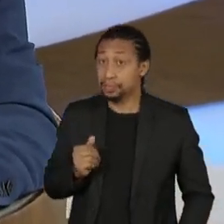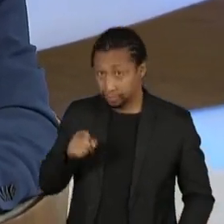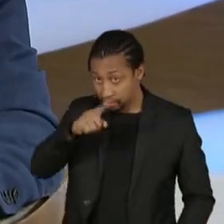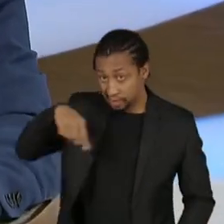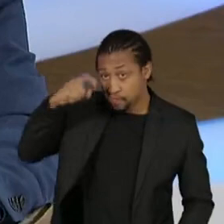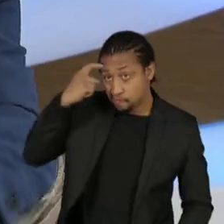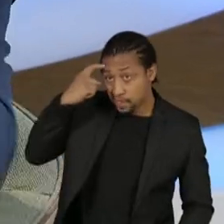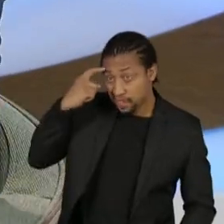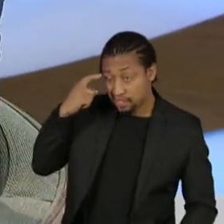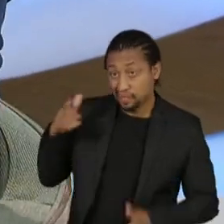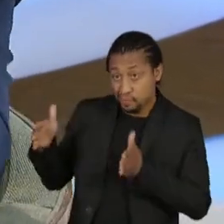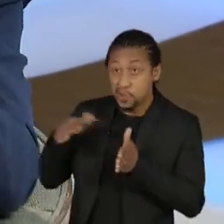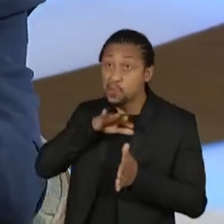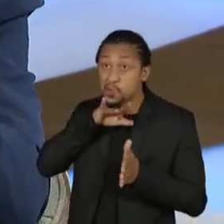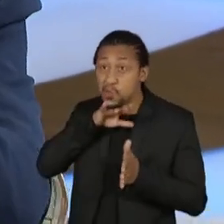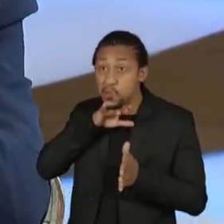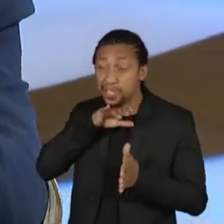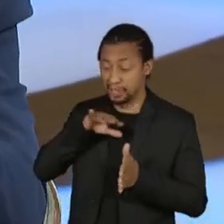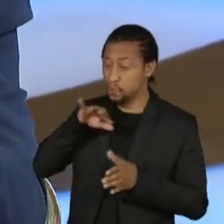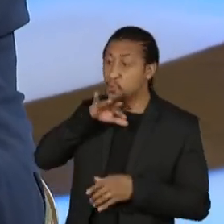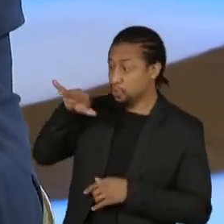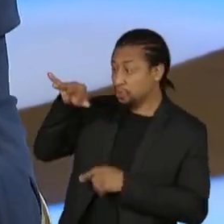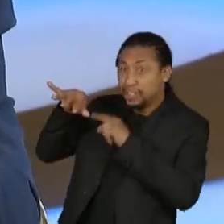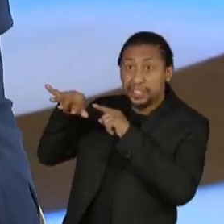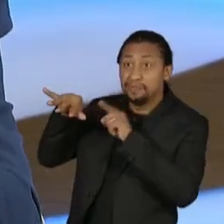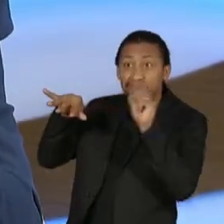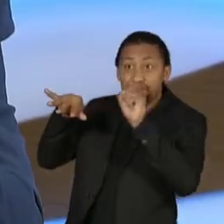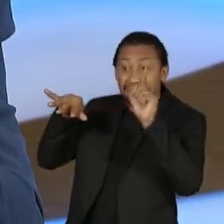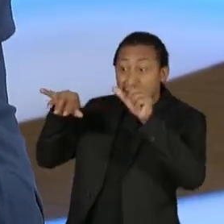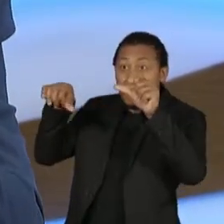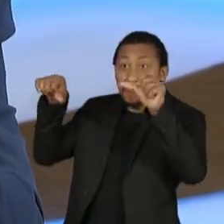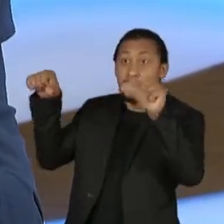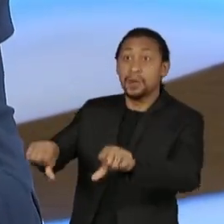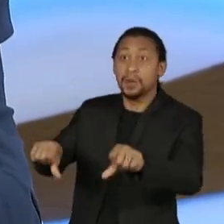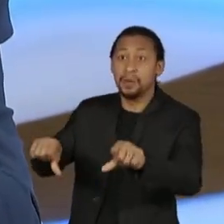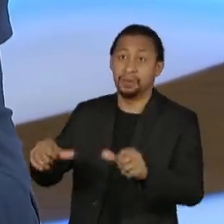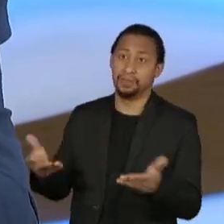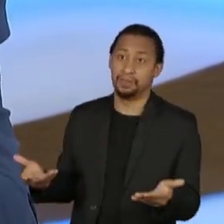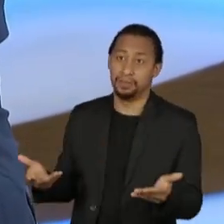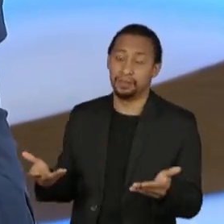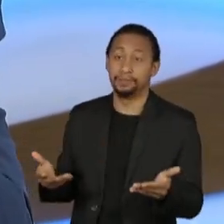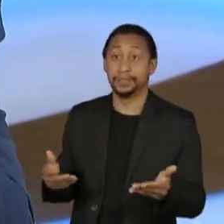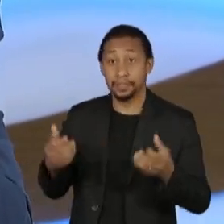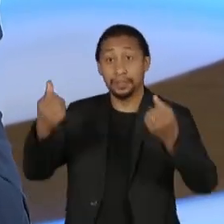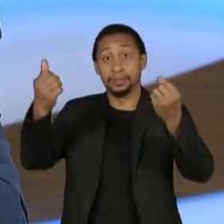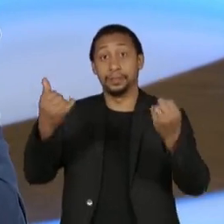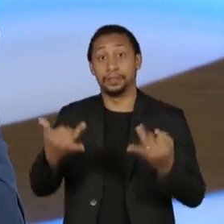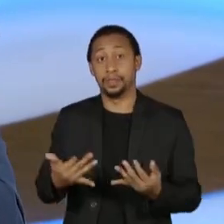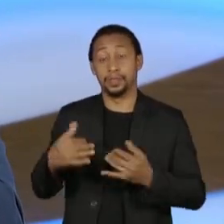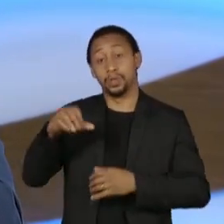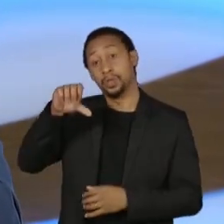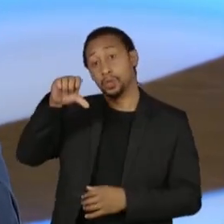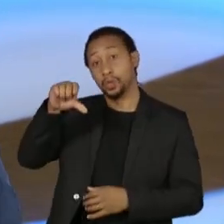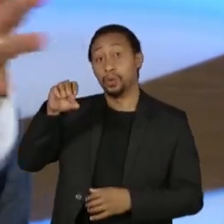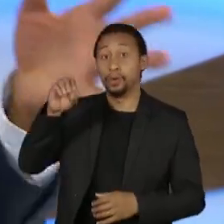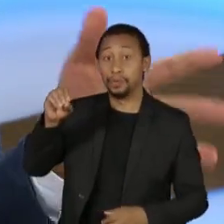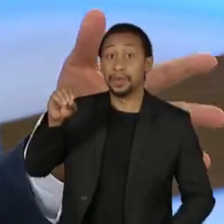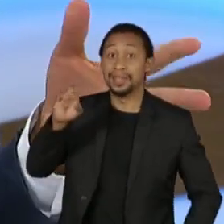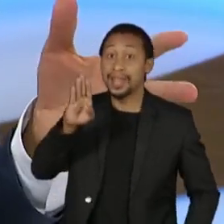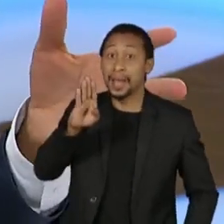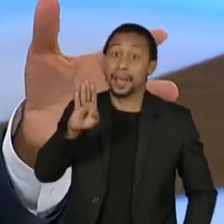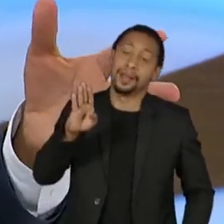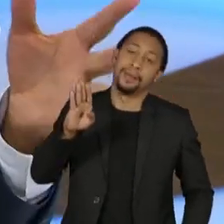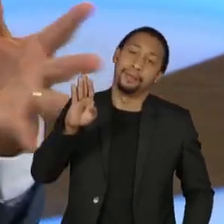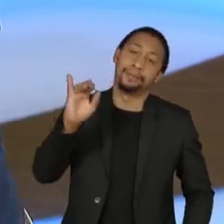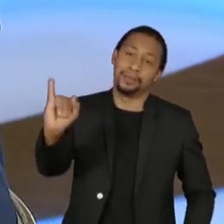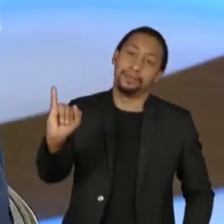pior. Isso aqui são exemplos. Nós estamos falando de aproximadamente 90 bilhões só